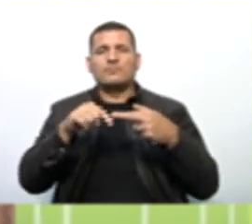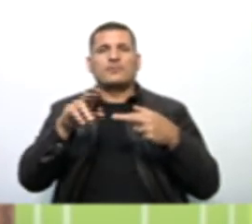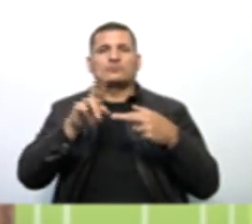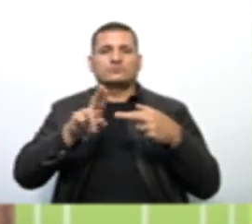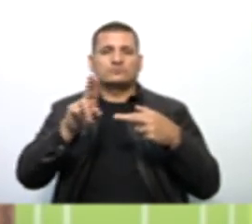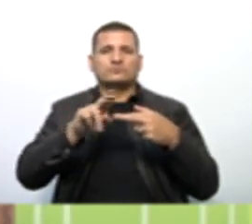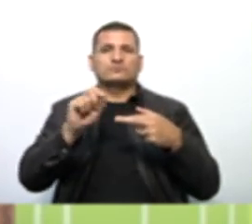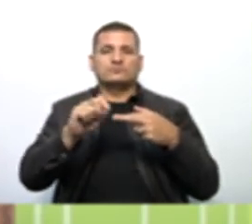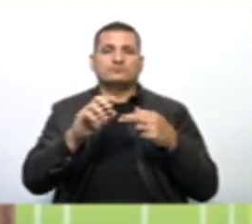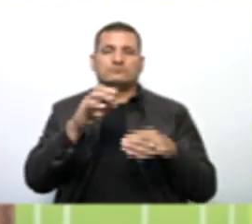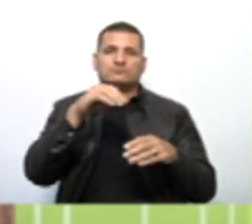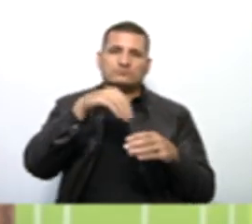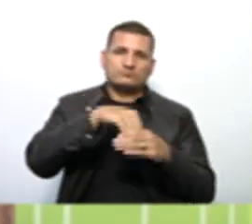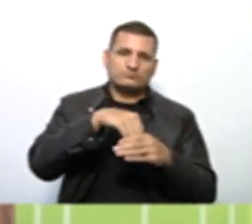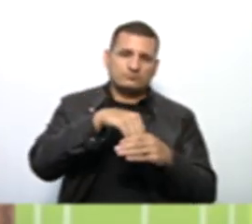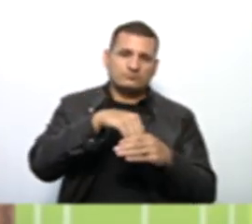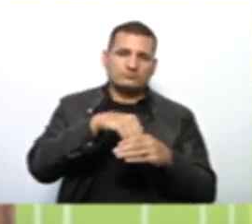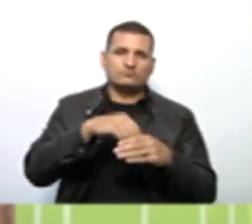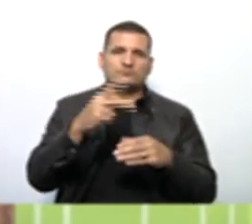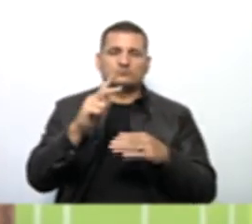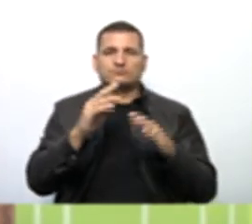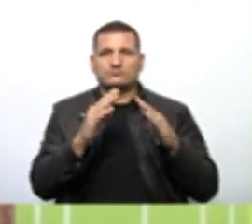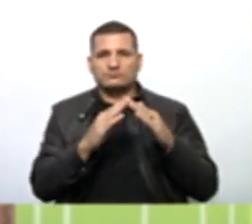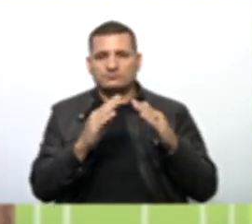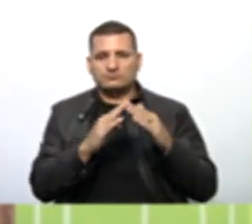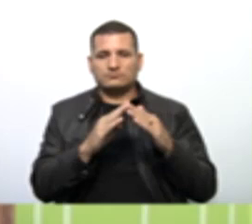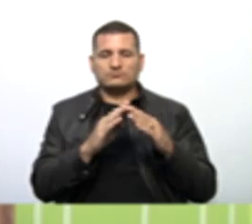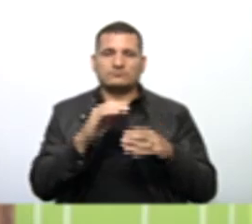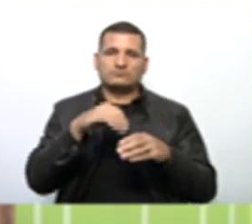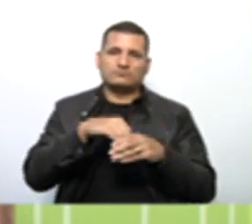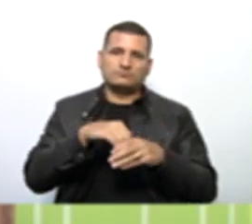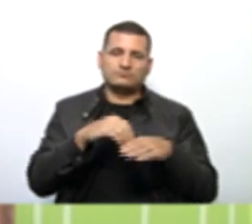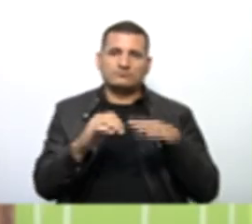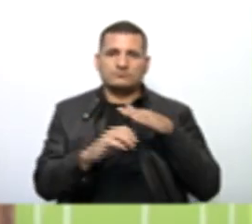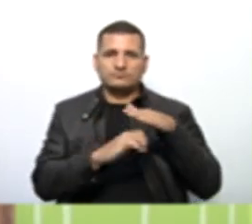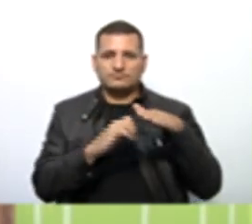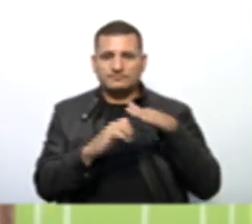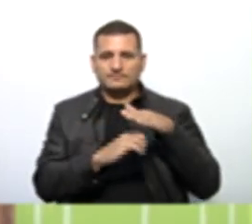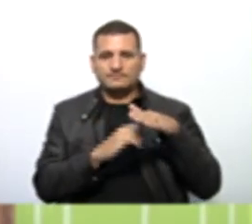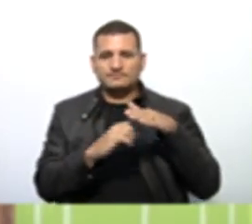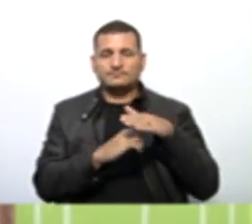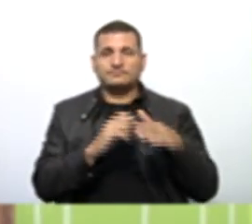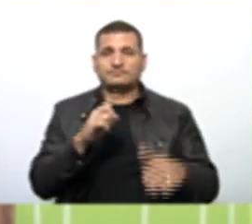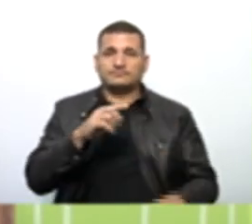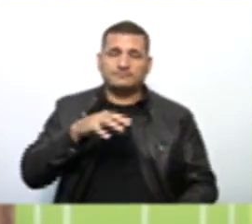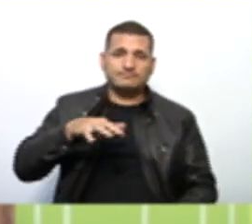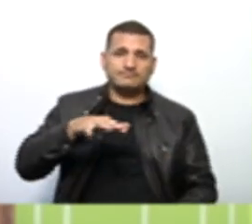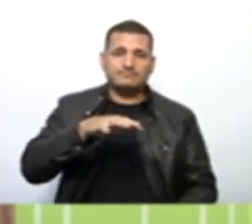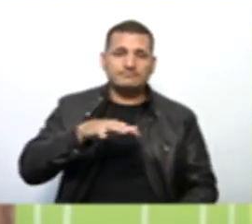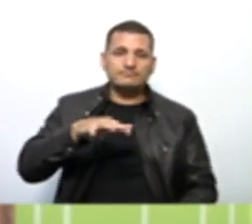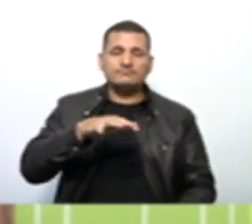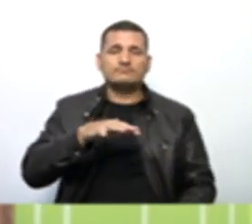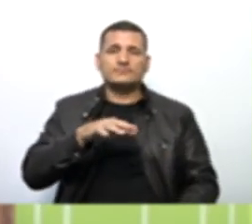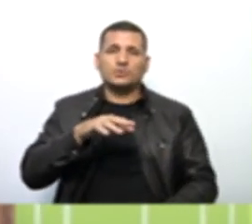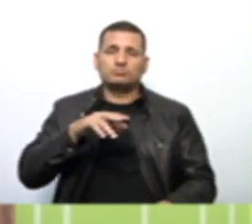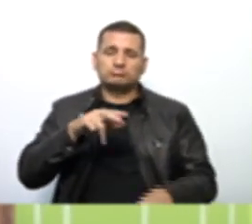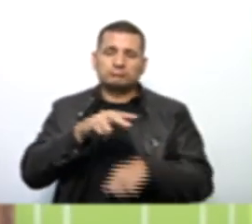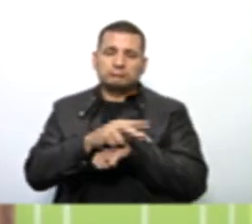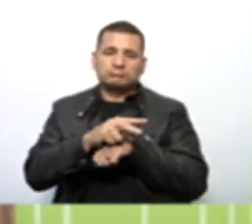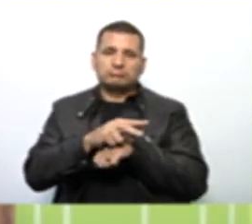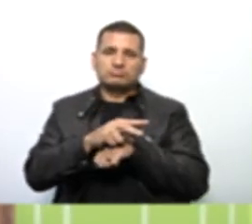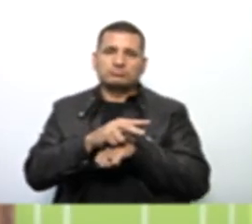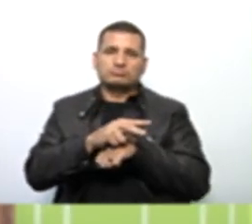então você usa dentro da sua casa dentro da empresa é o ambiente que já está protegido